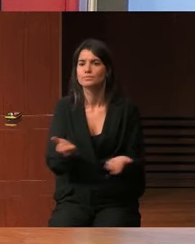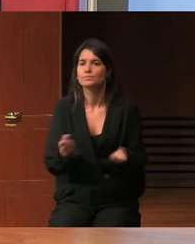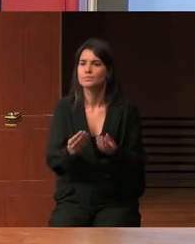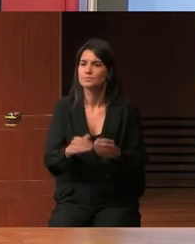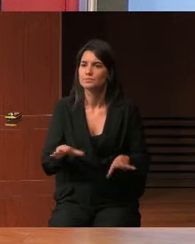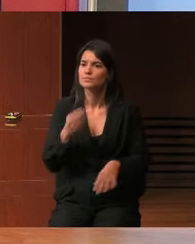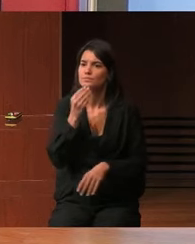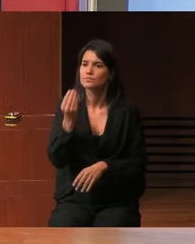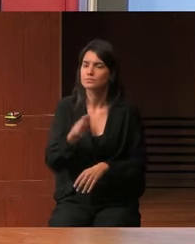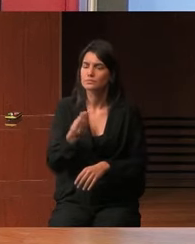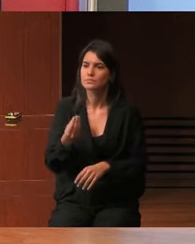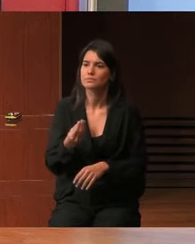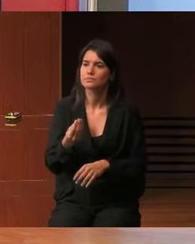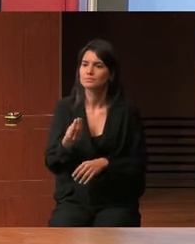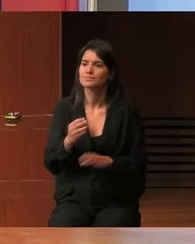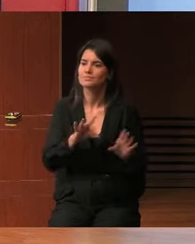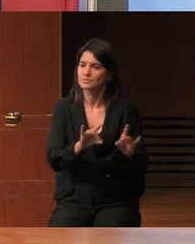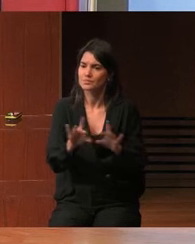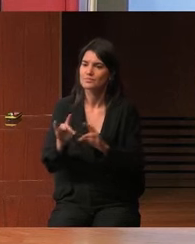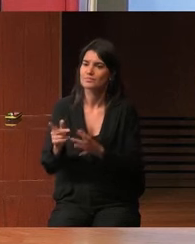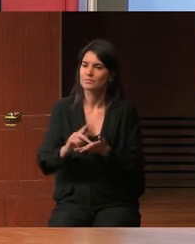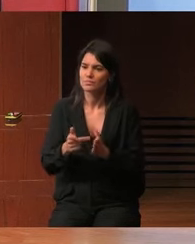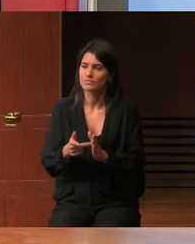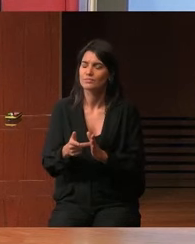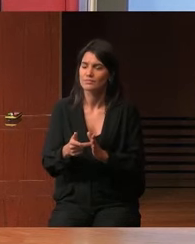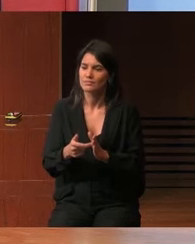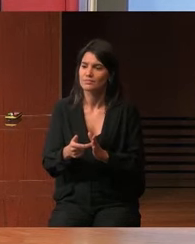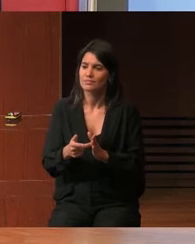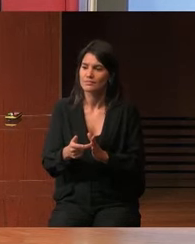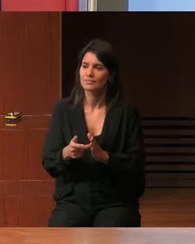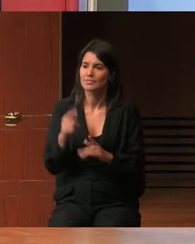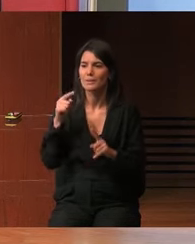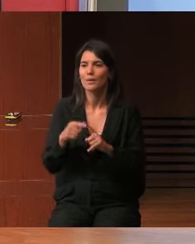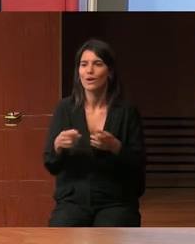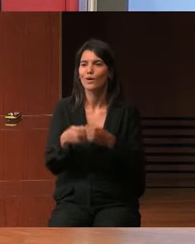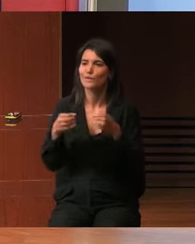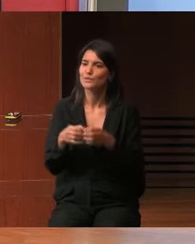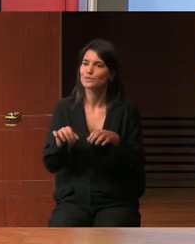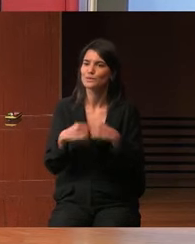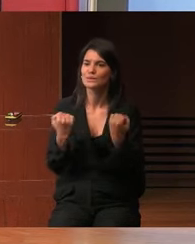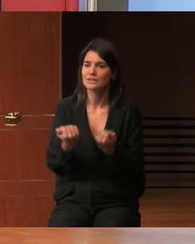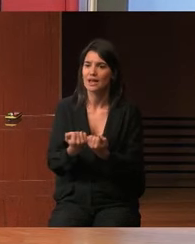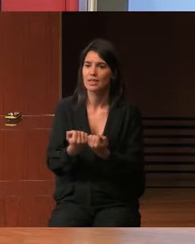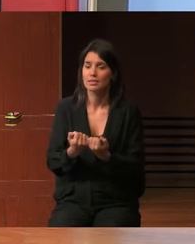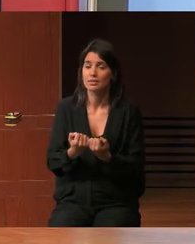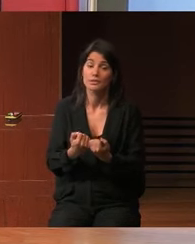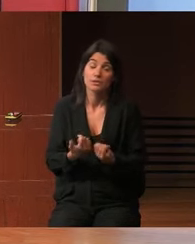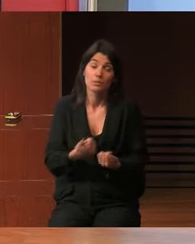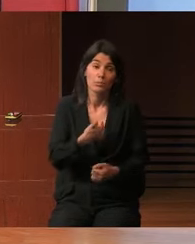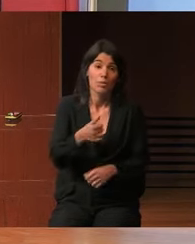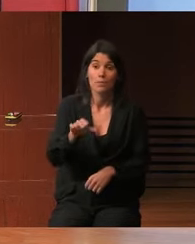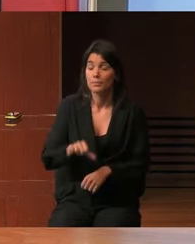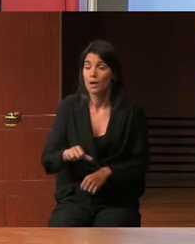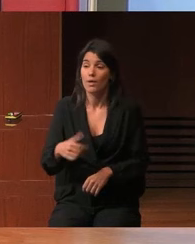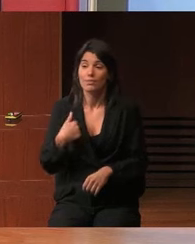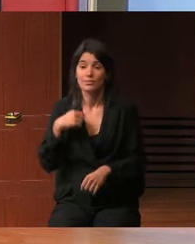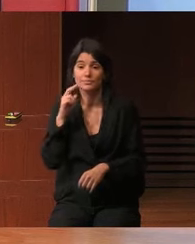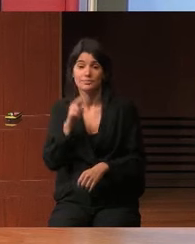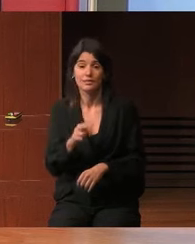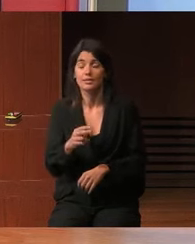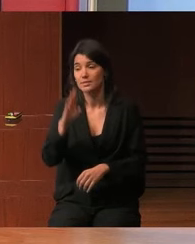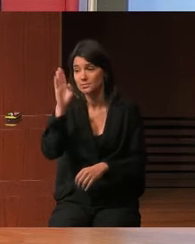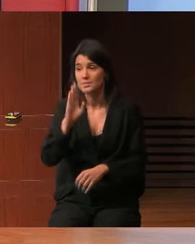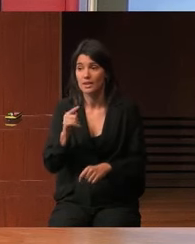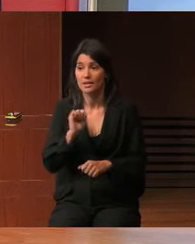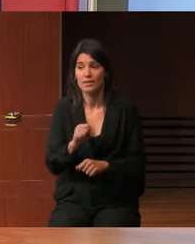crianças e jovens usam a tecnologia para socializar. Para bem ou para mal, nós sabemos que é diferente,